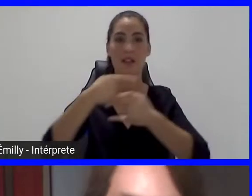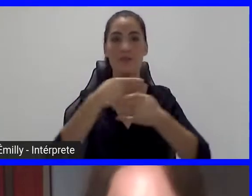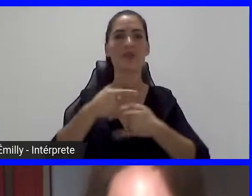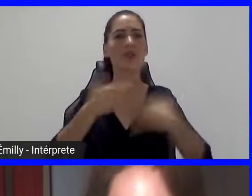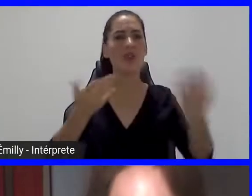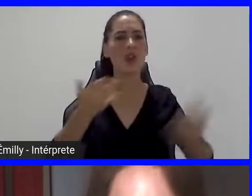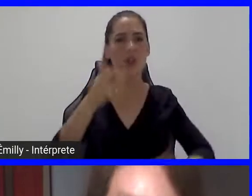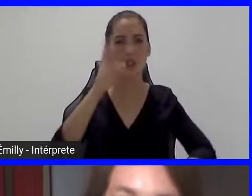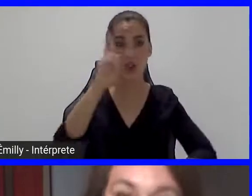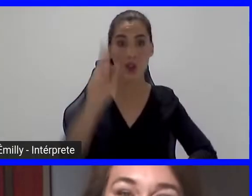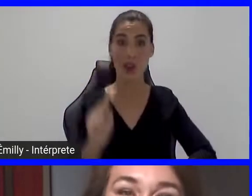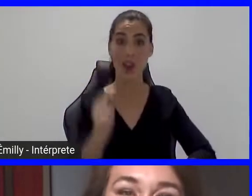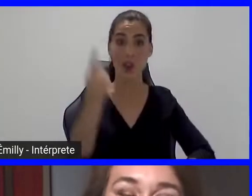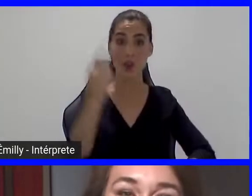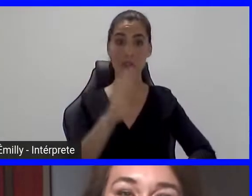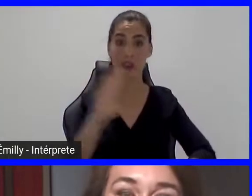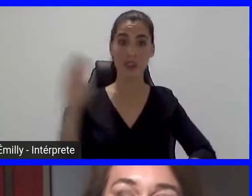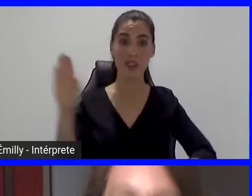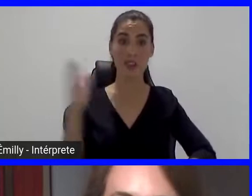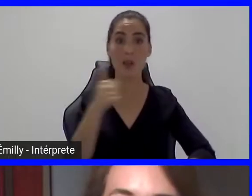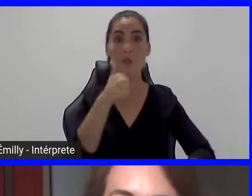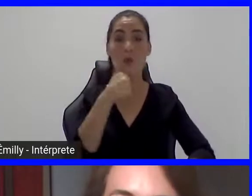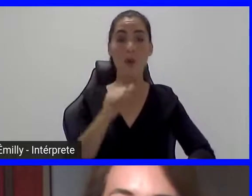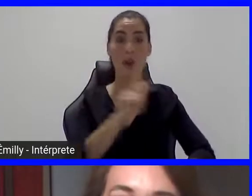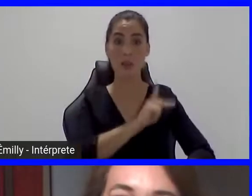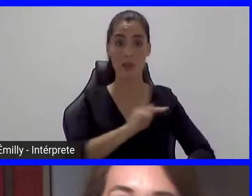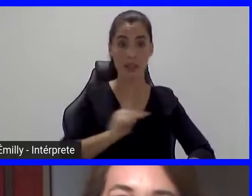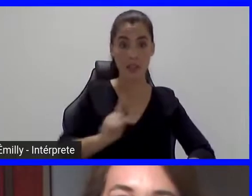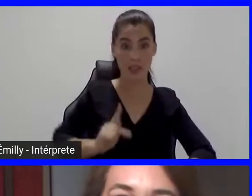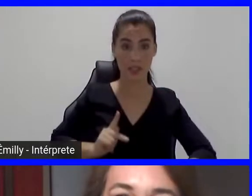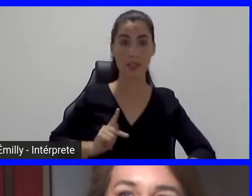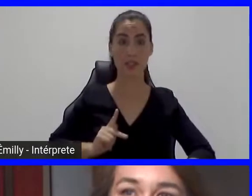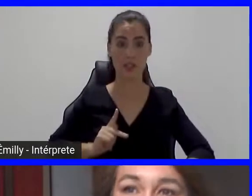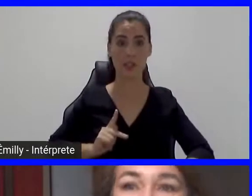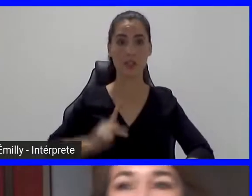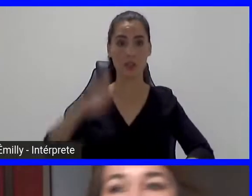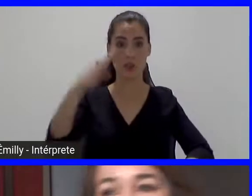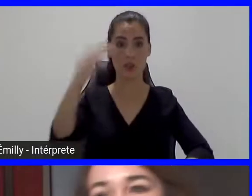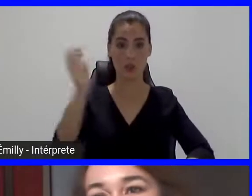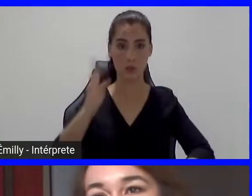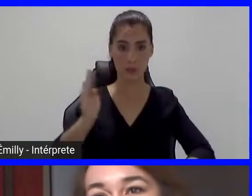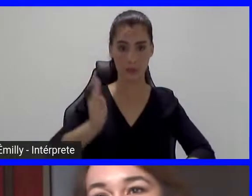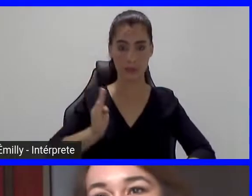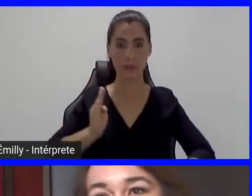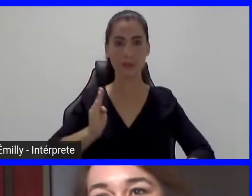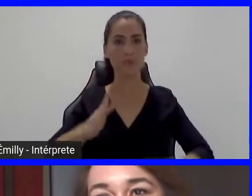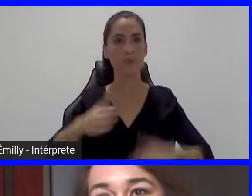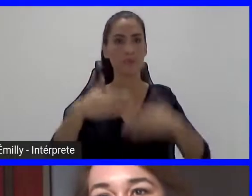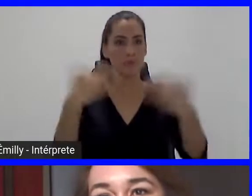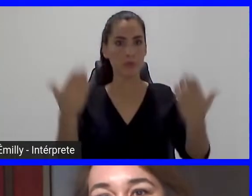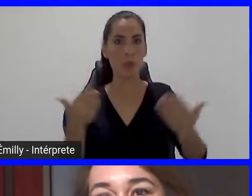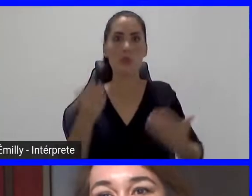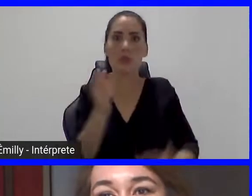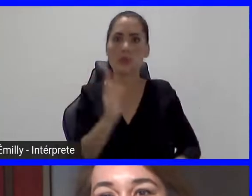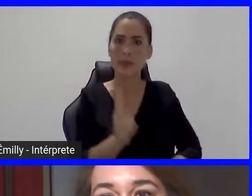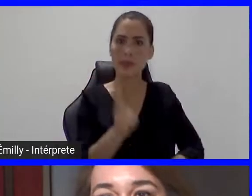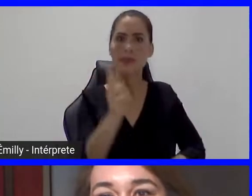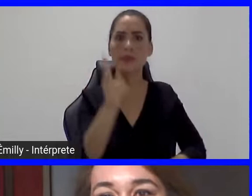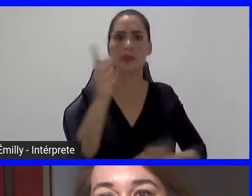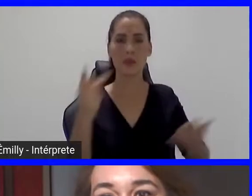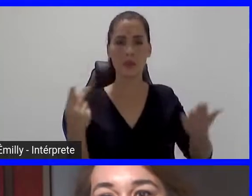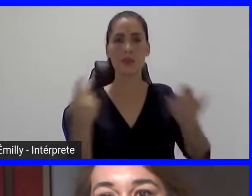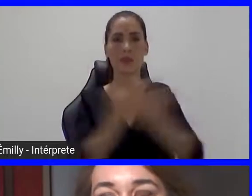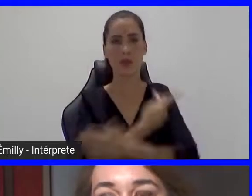mulher, pré-candidata mulher à presidência da República. Né? E a gente, e isso é uma constante, né? Apesar da gente já ter tido